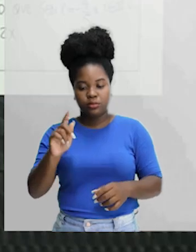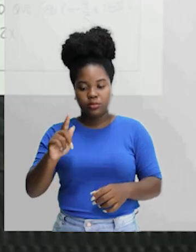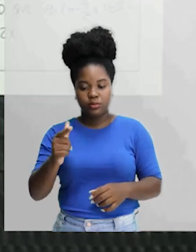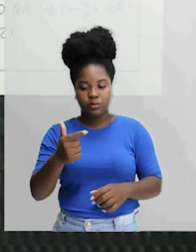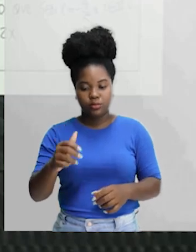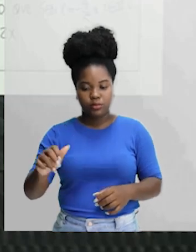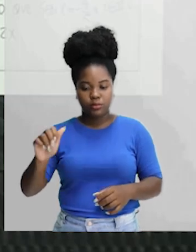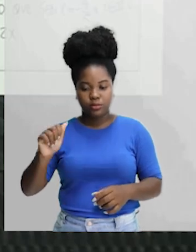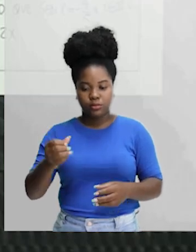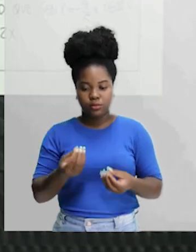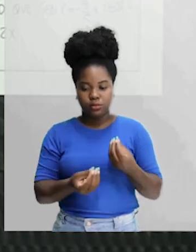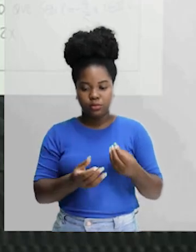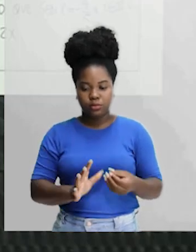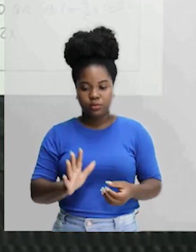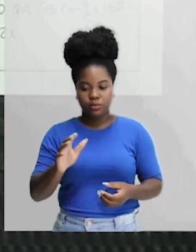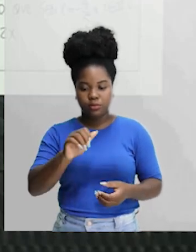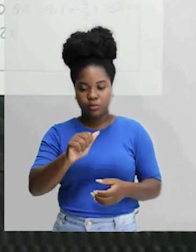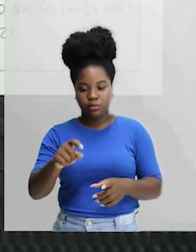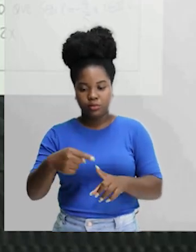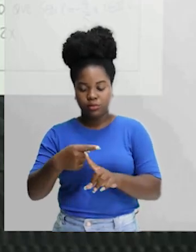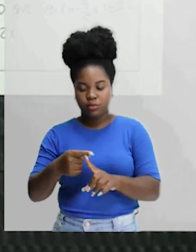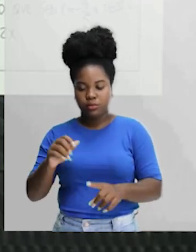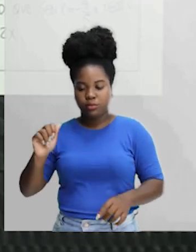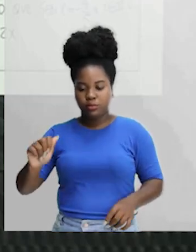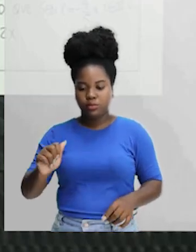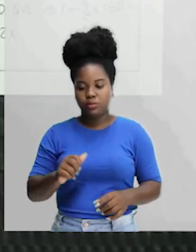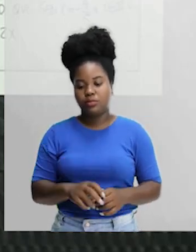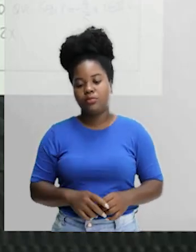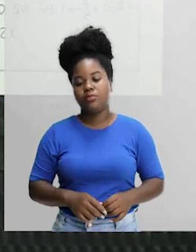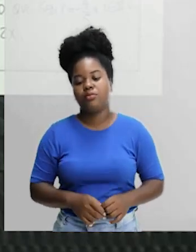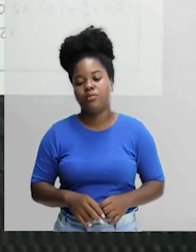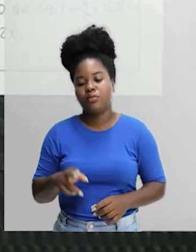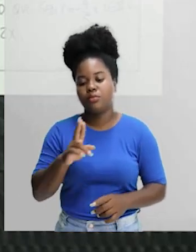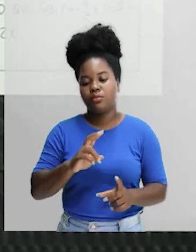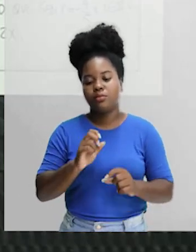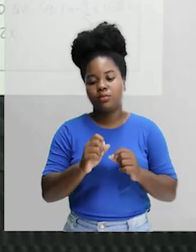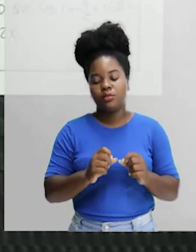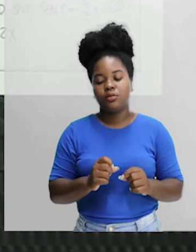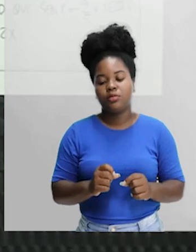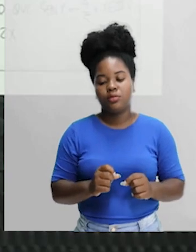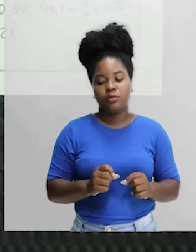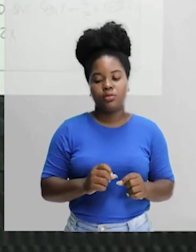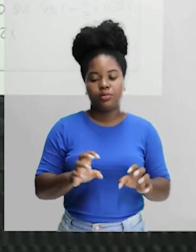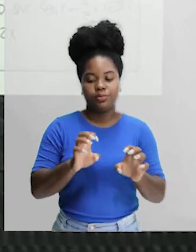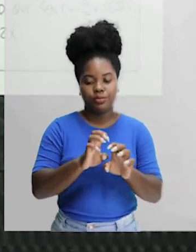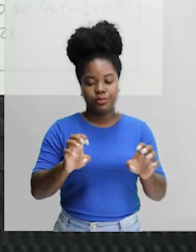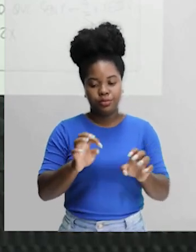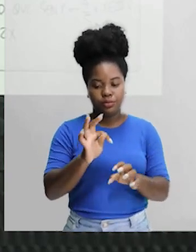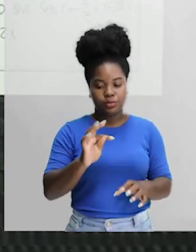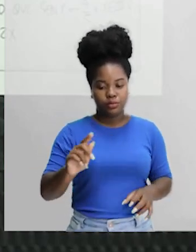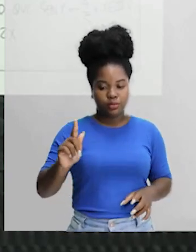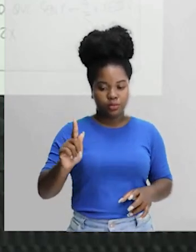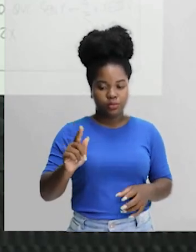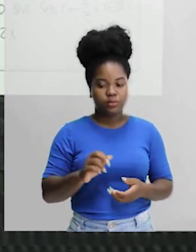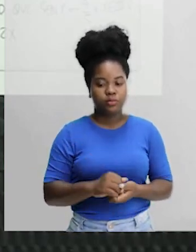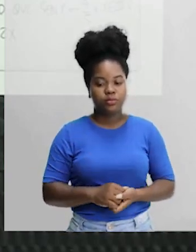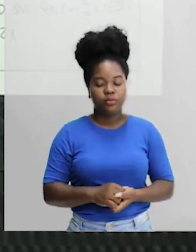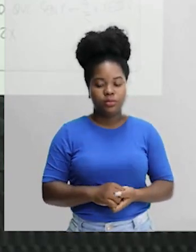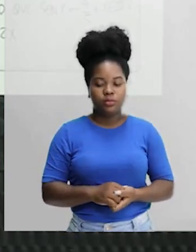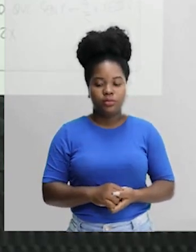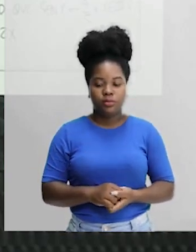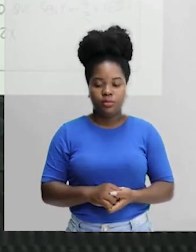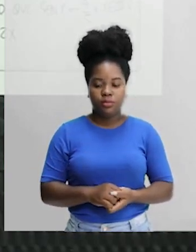2A, eu vou escrever A mais A e vou usar a fórmula da tangente,